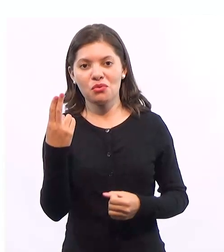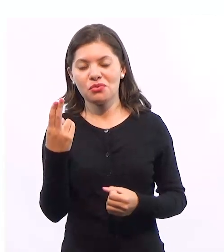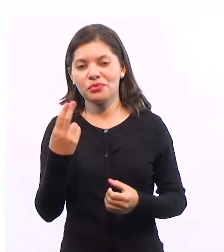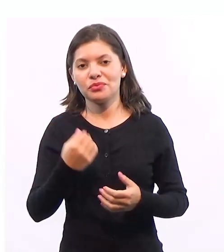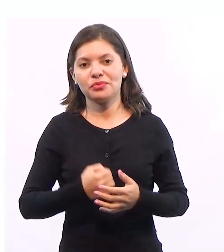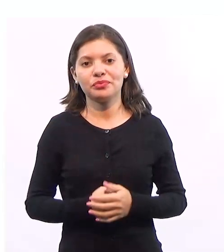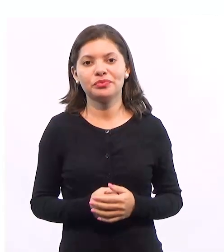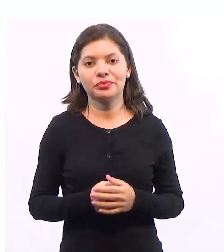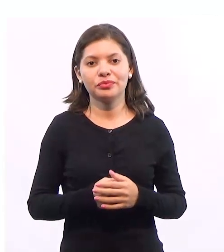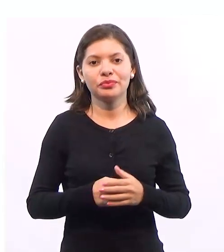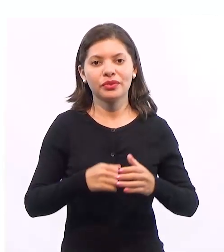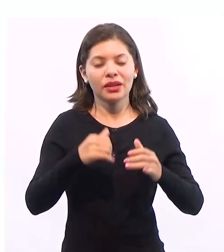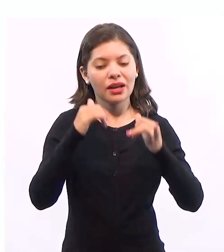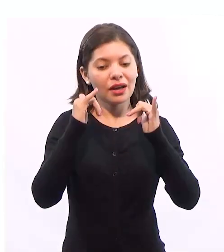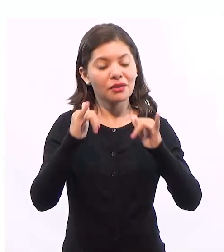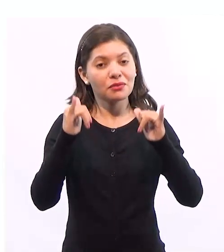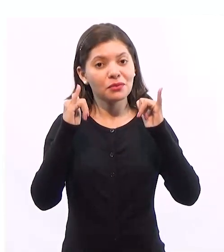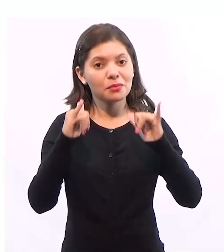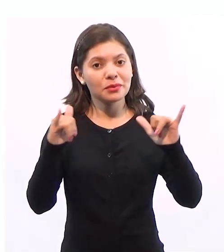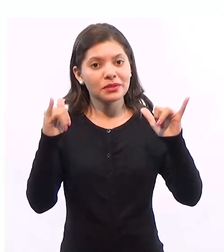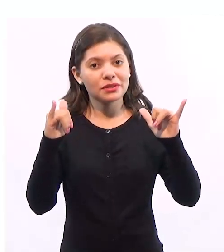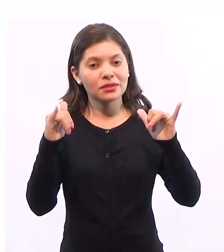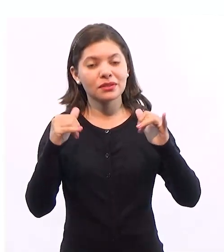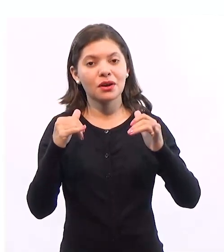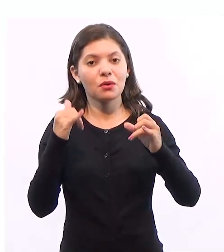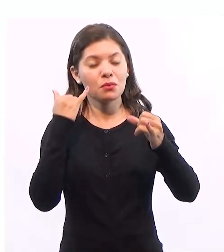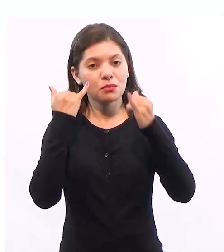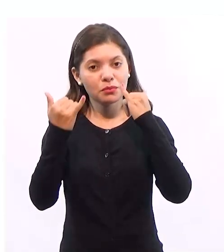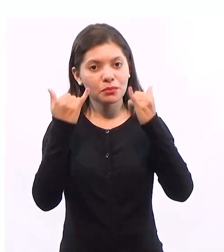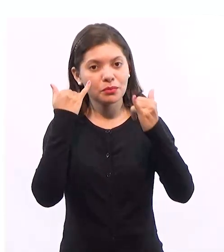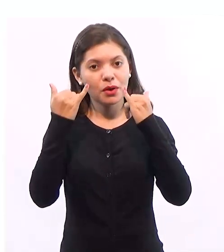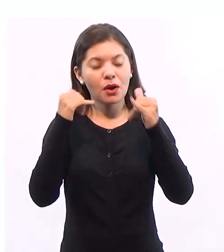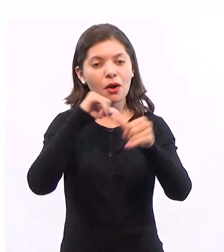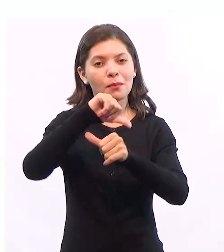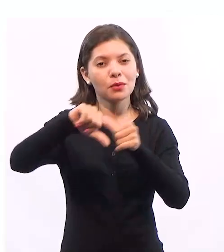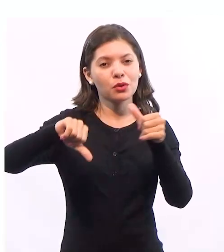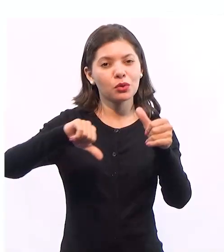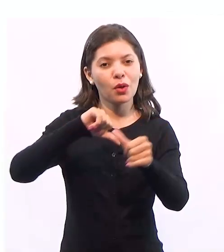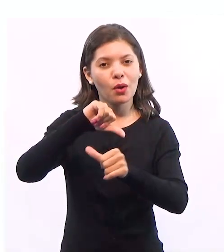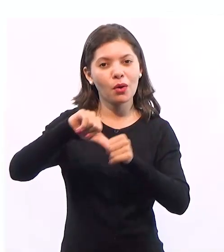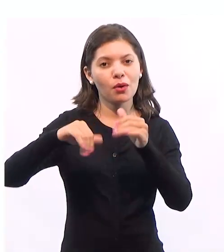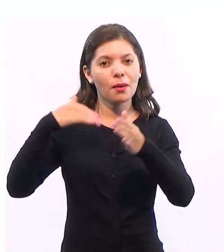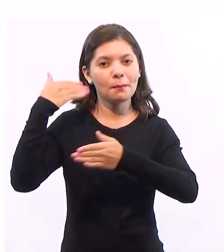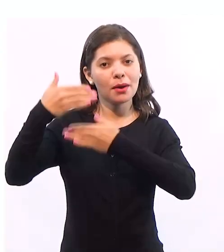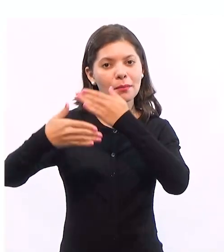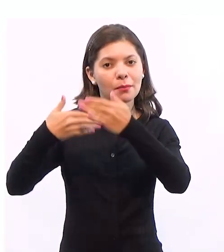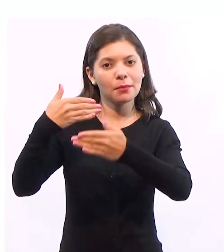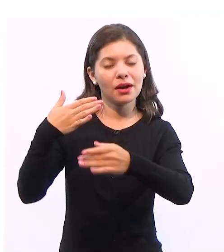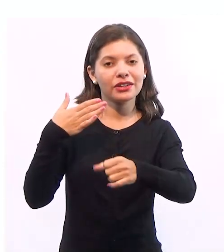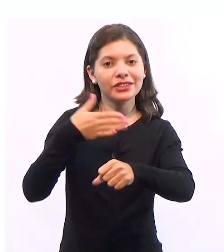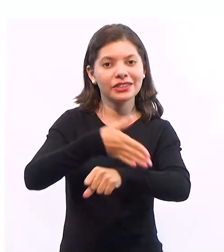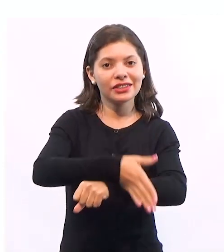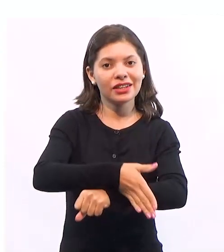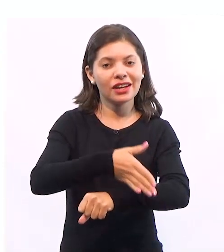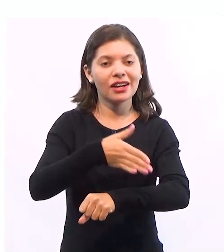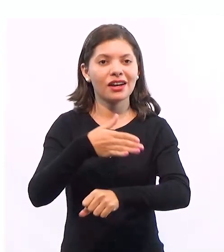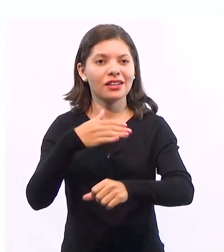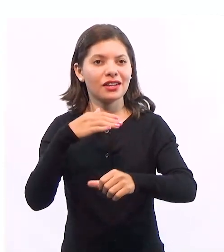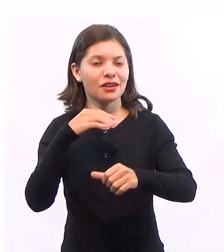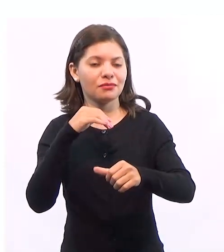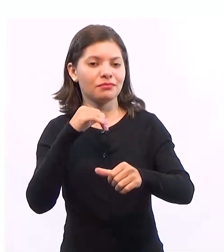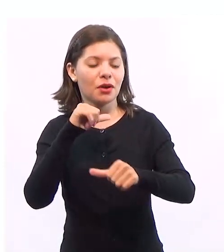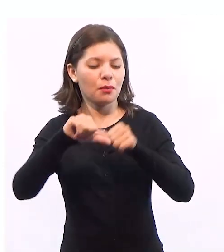simplesmente o retorno da informação que pode fazer com que mude todo esse processo aqui, ó, de entrada de